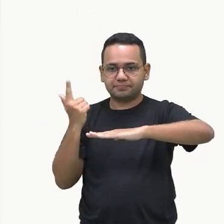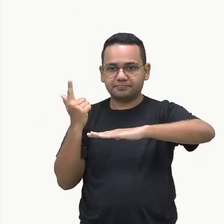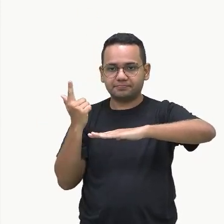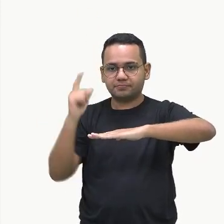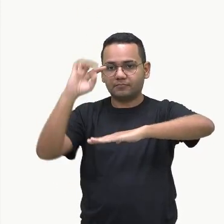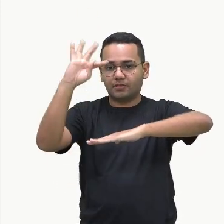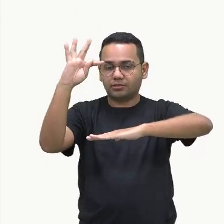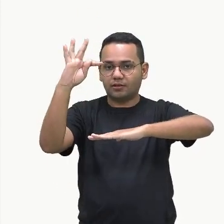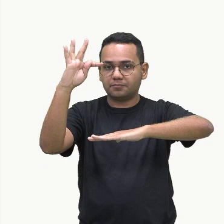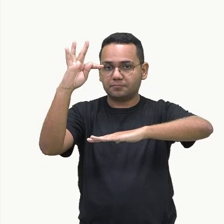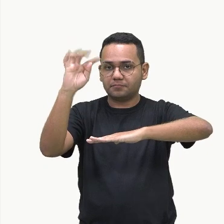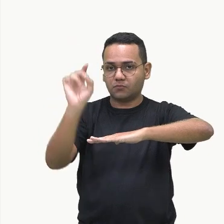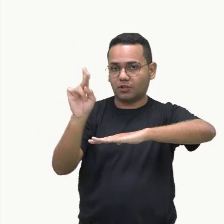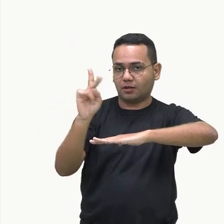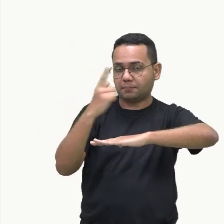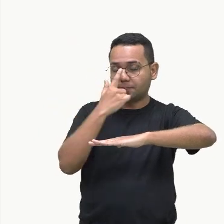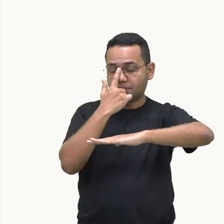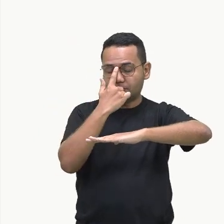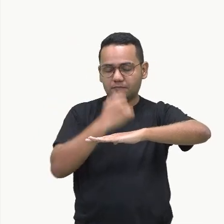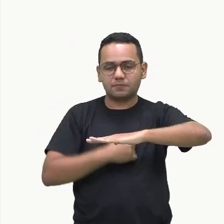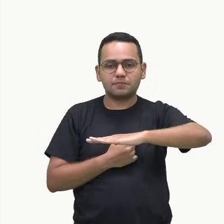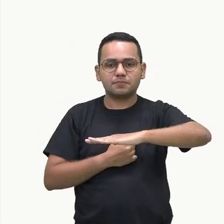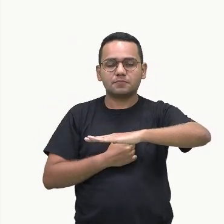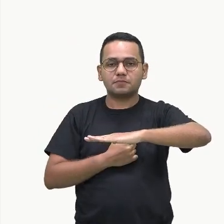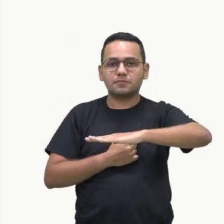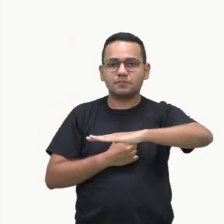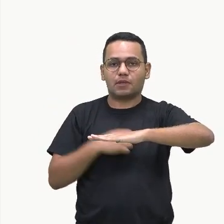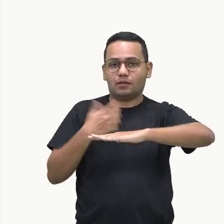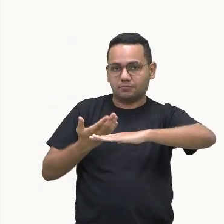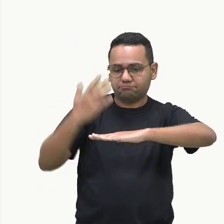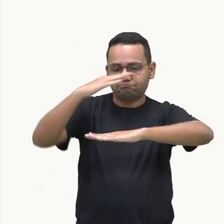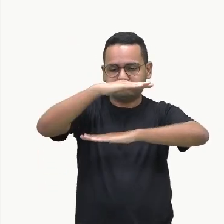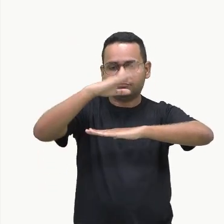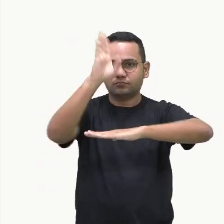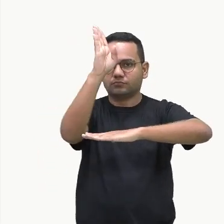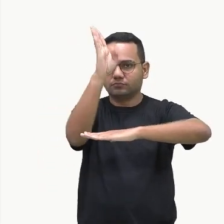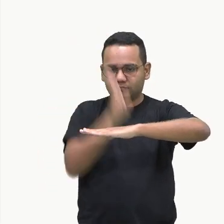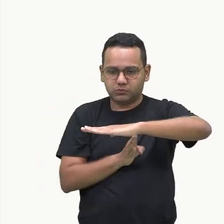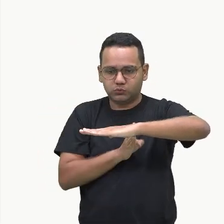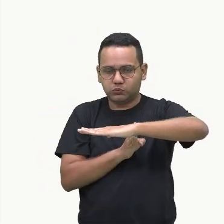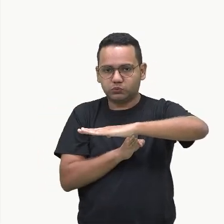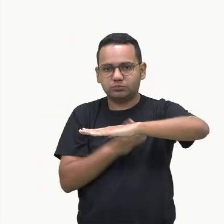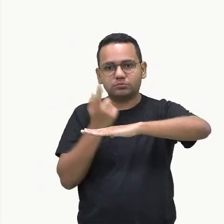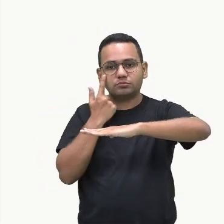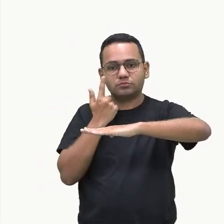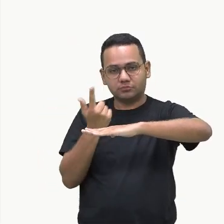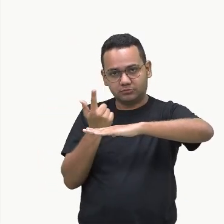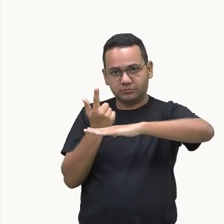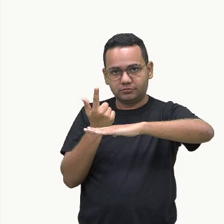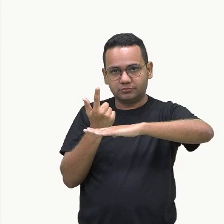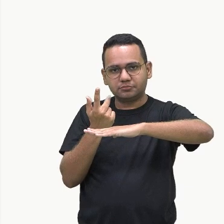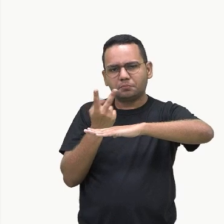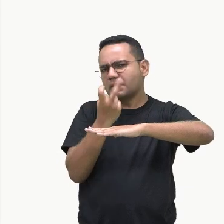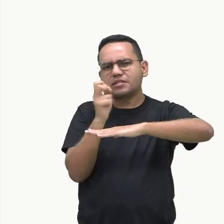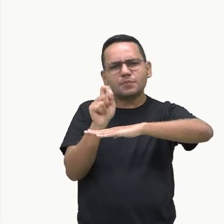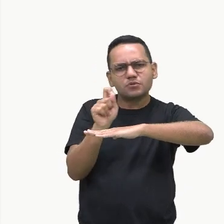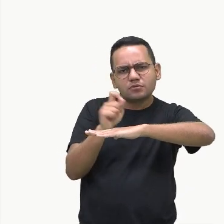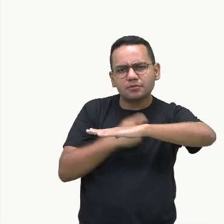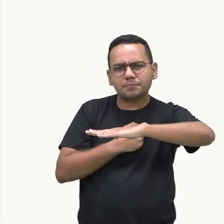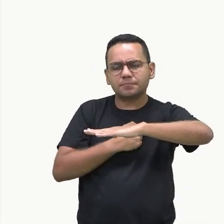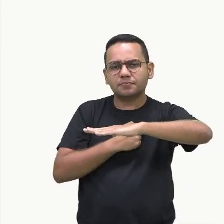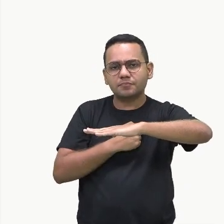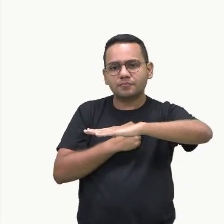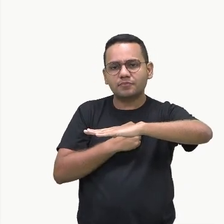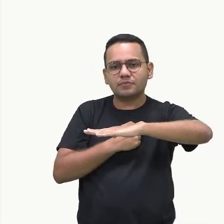é chamada de T. Quando essa reta transversal corta a reta R, perceba